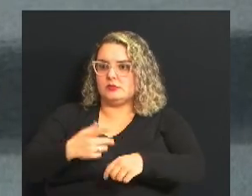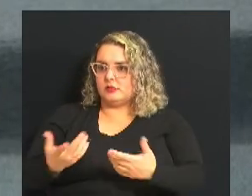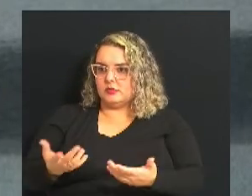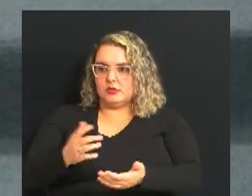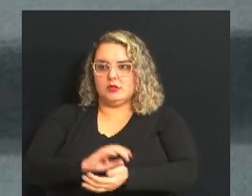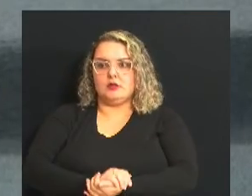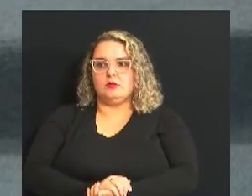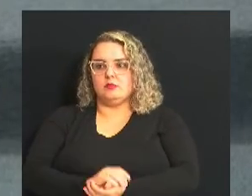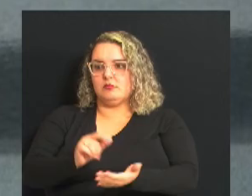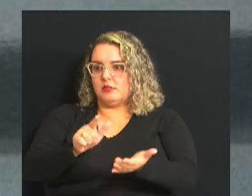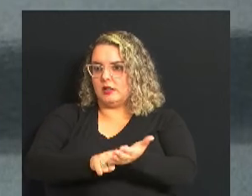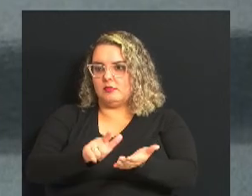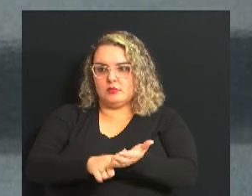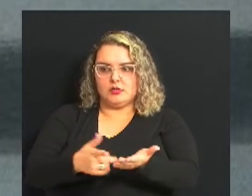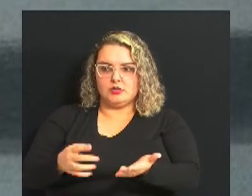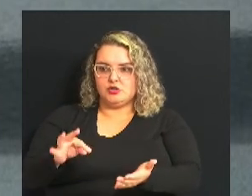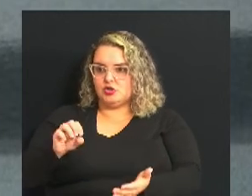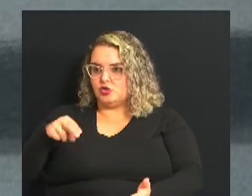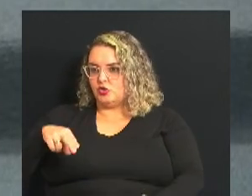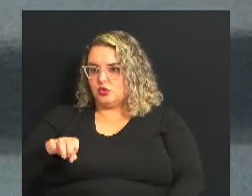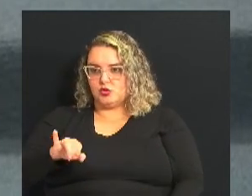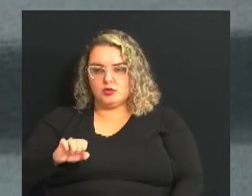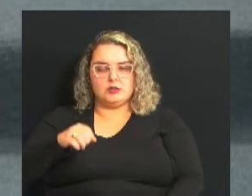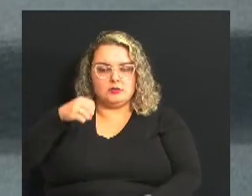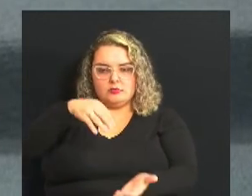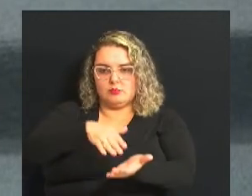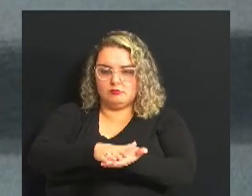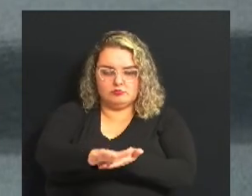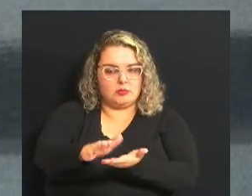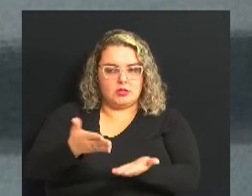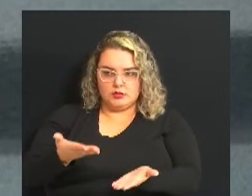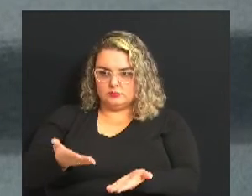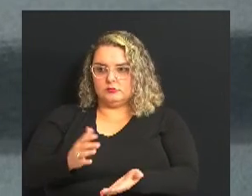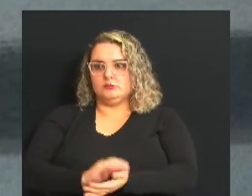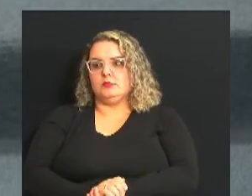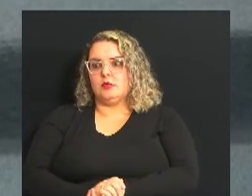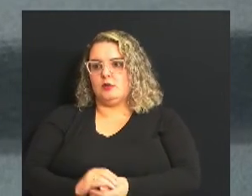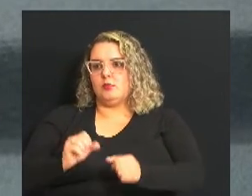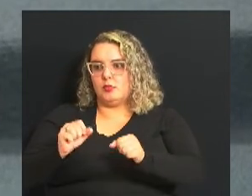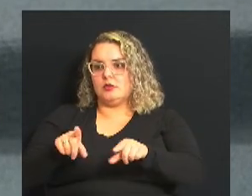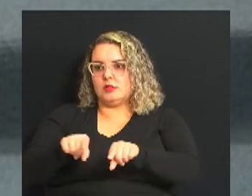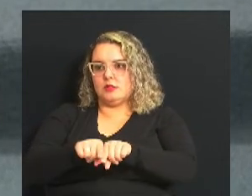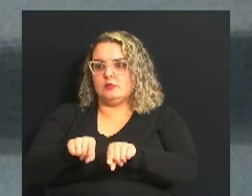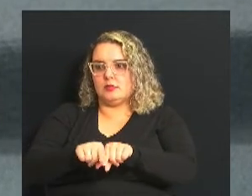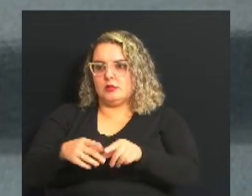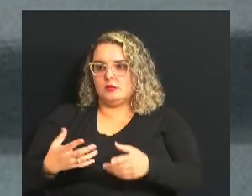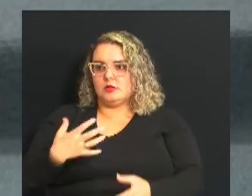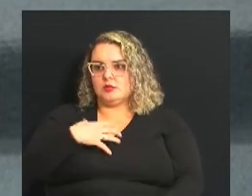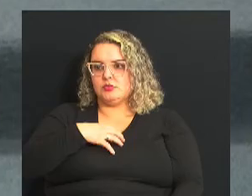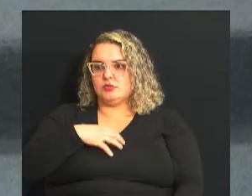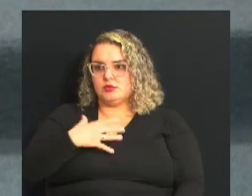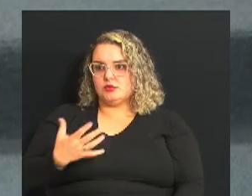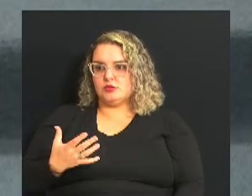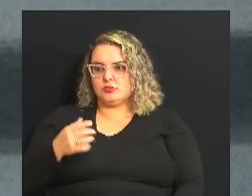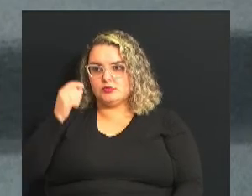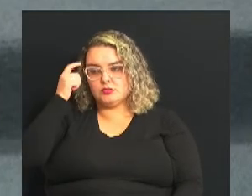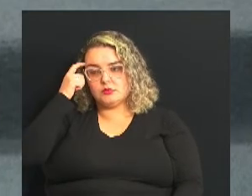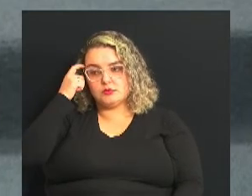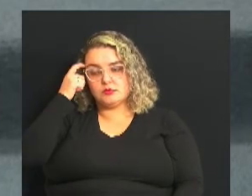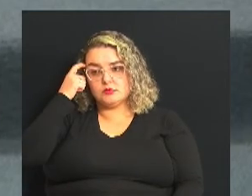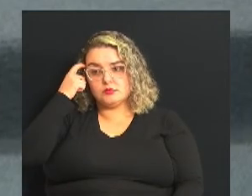de papel, seja de toner, impressora, aluguel de impressoras, isso poderia também ser, de alguma forma, tentado nesse